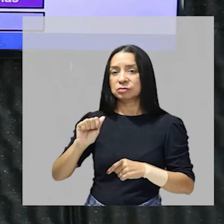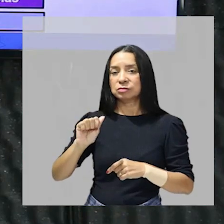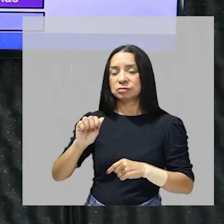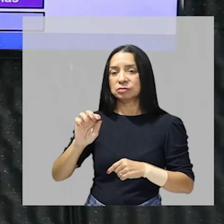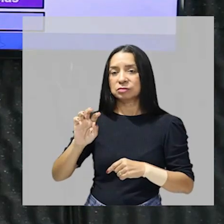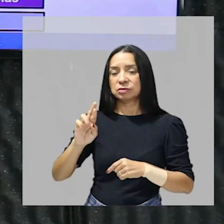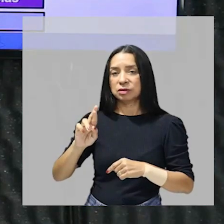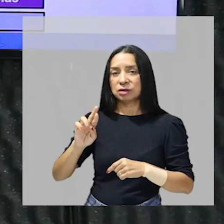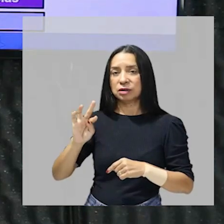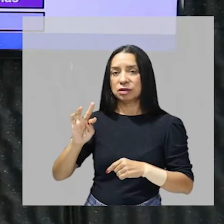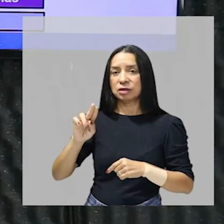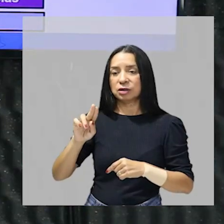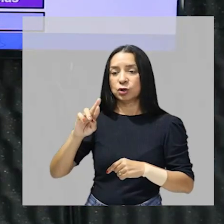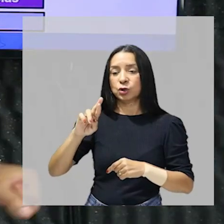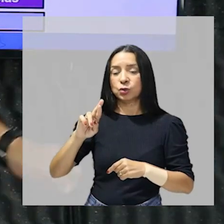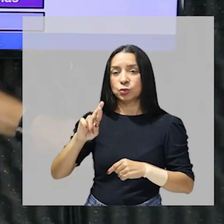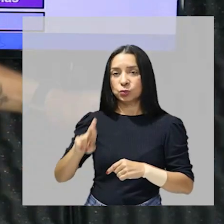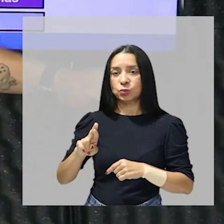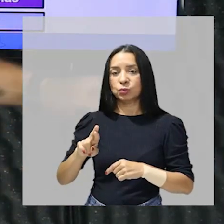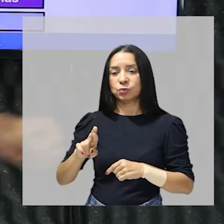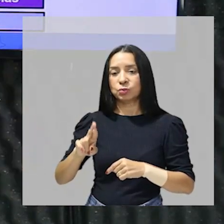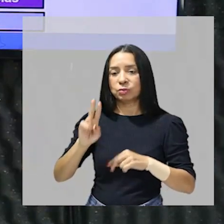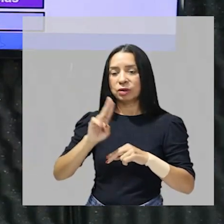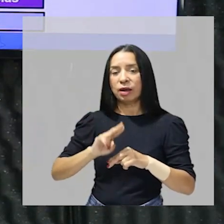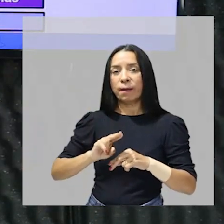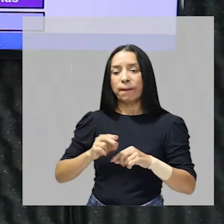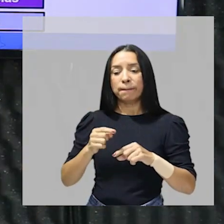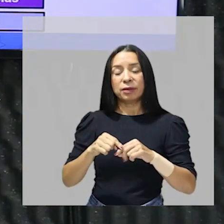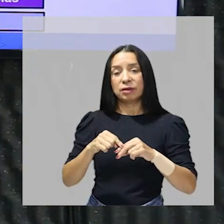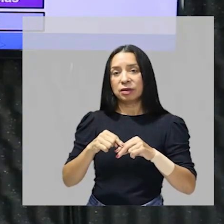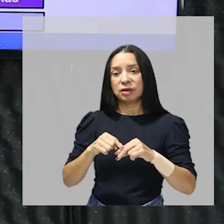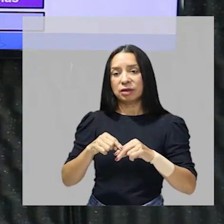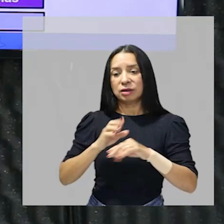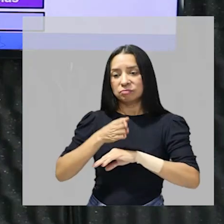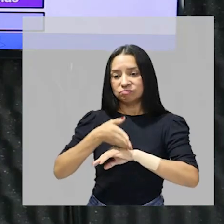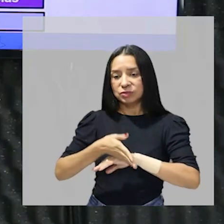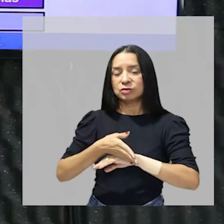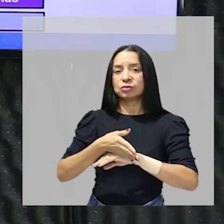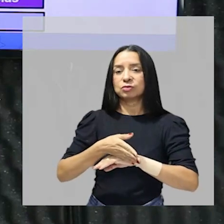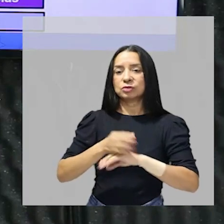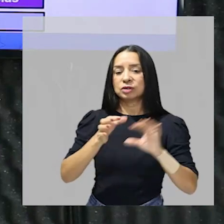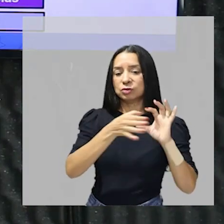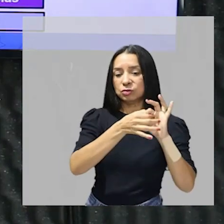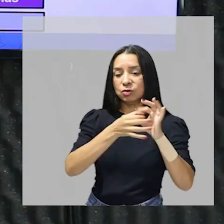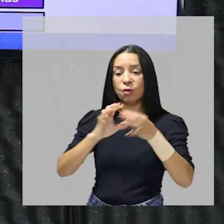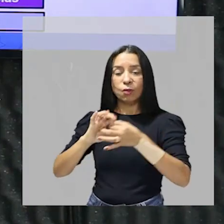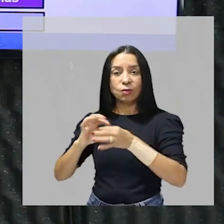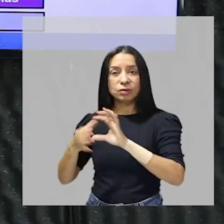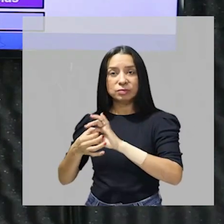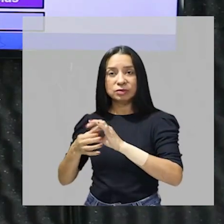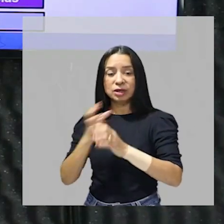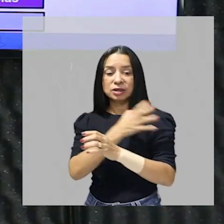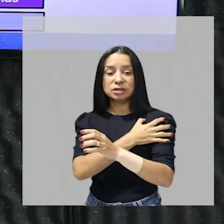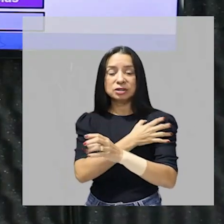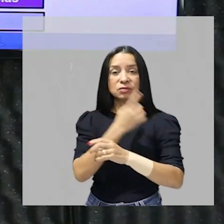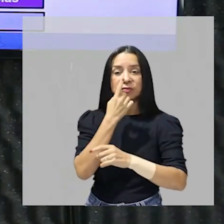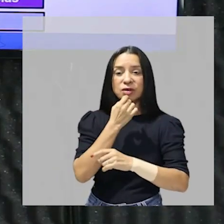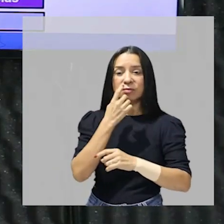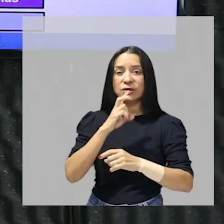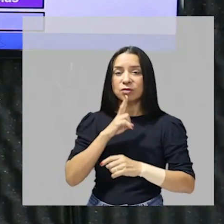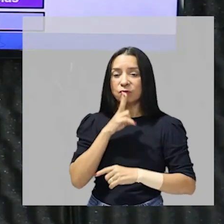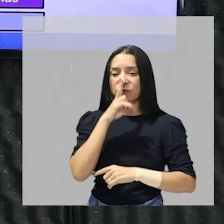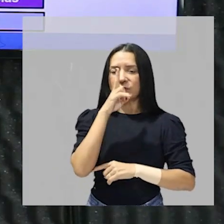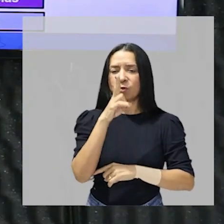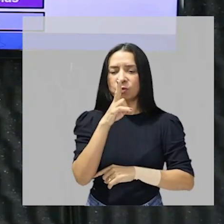das Olimpíadas nas argolas, ele fazendo lá o crucifixo com os braços abertos, o ombro todo vermelho, ele fazendo uma